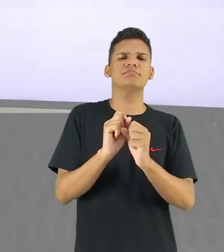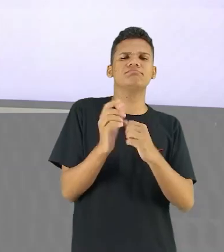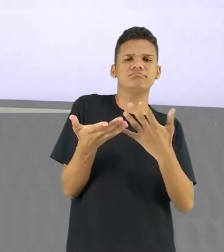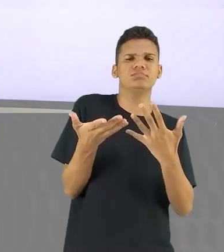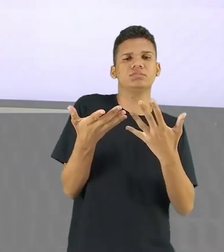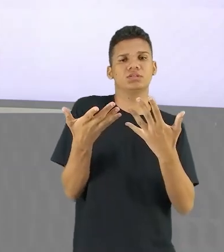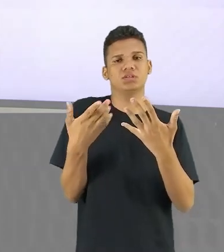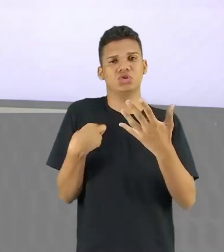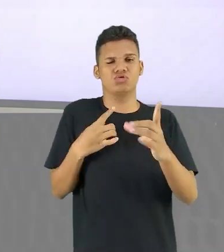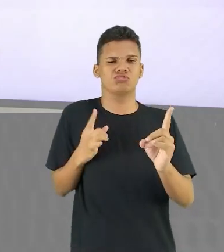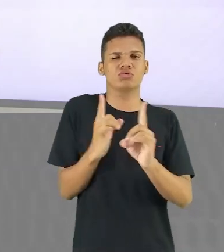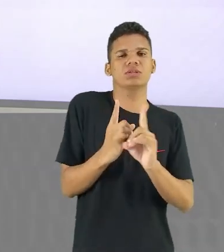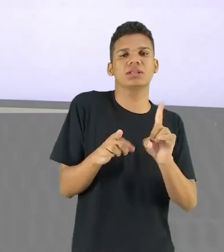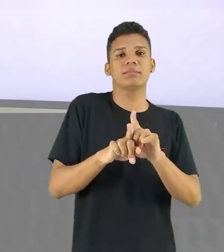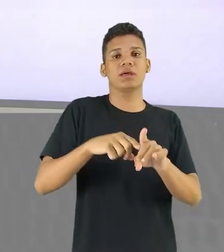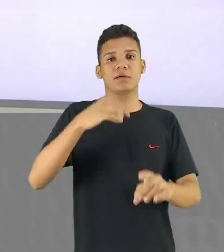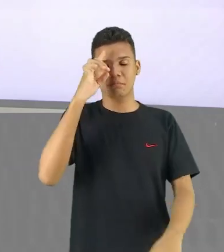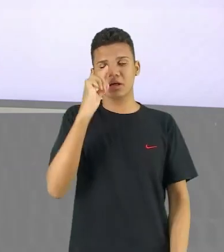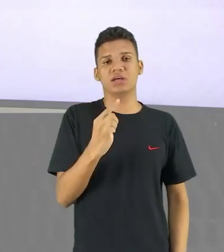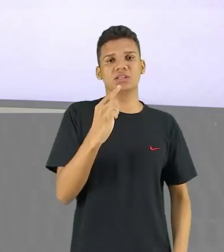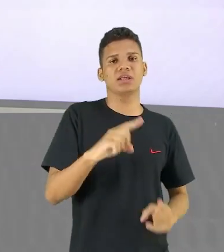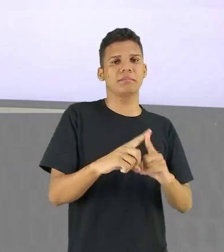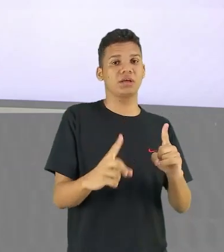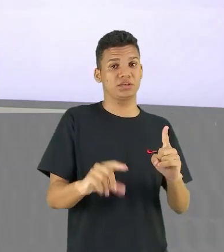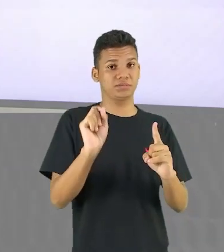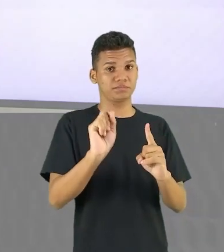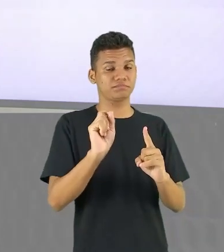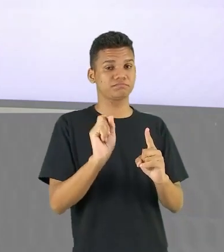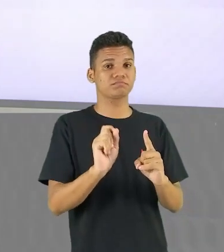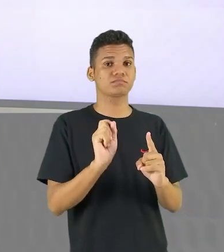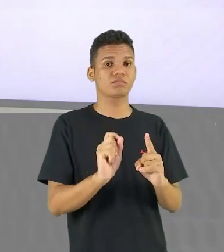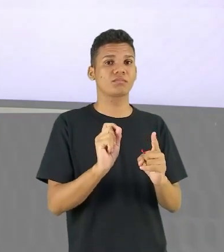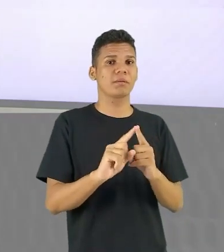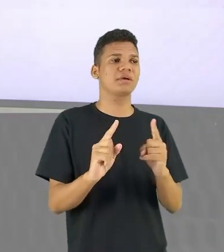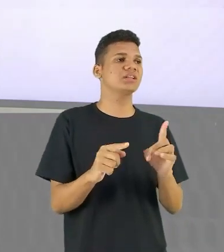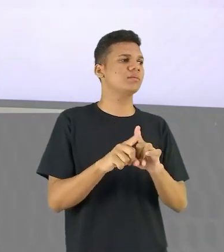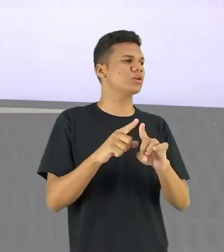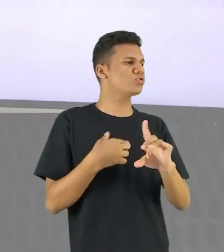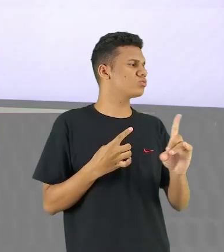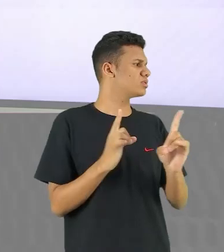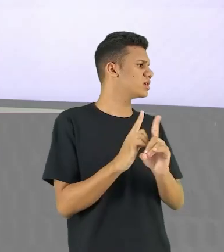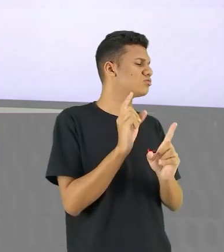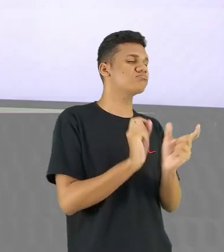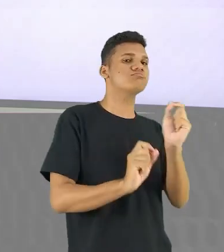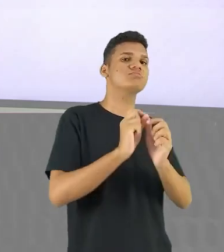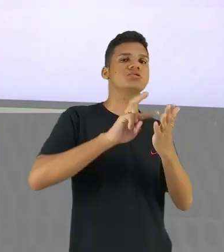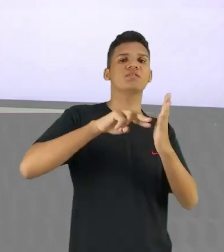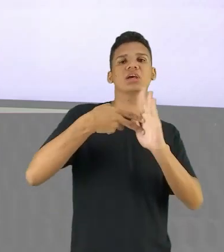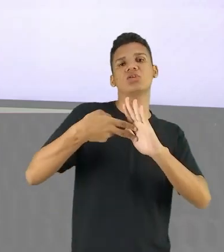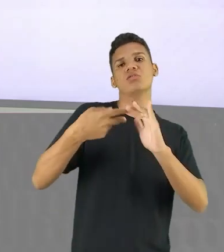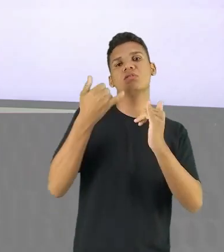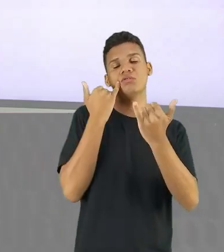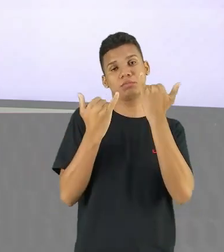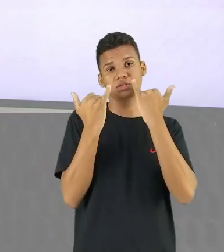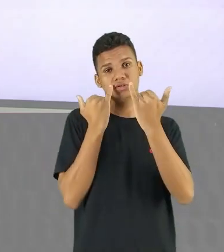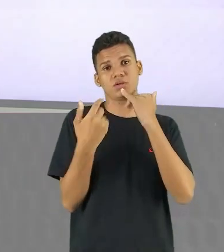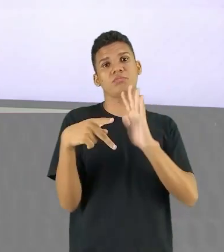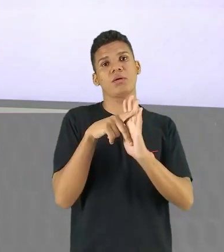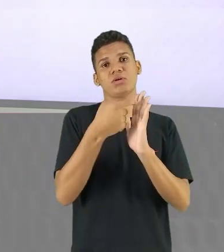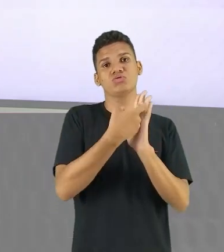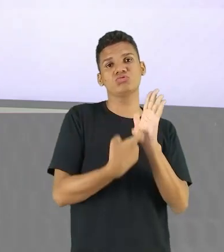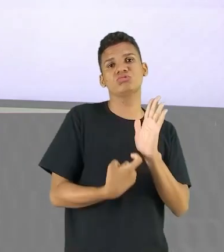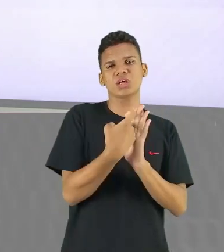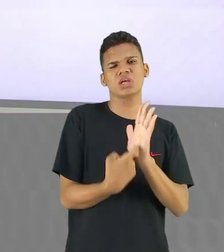em identificar os comandos que os enunciados nos oferecem e tentar localizar essas informações no texto. Em algumas